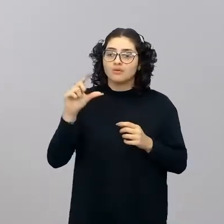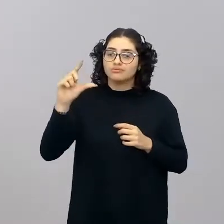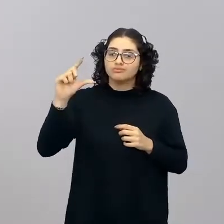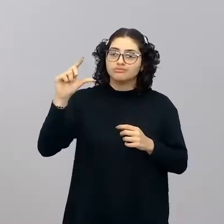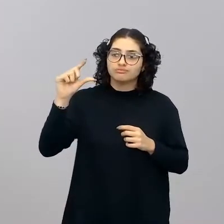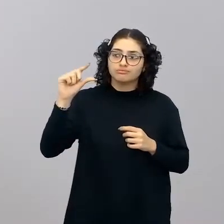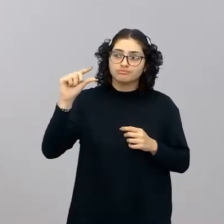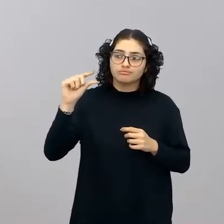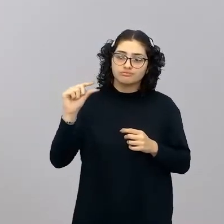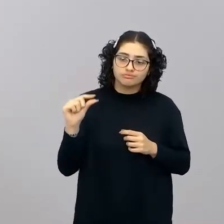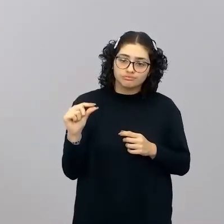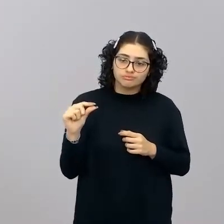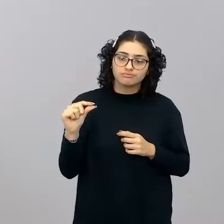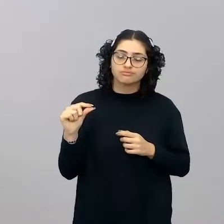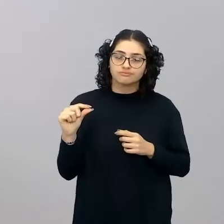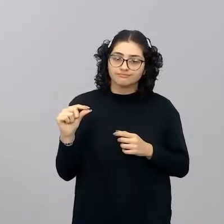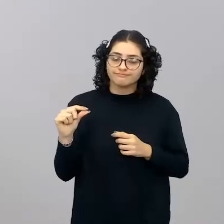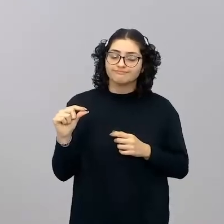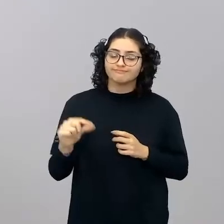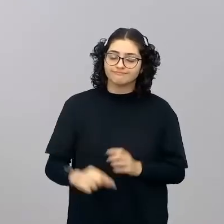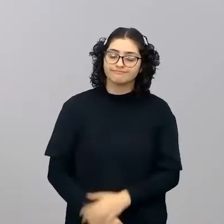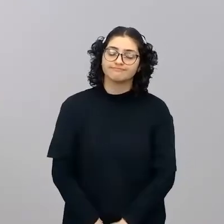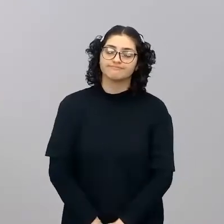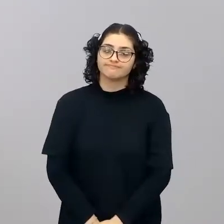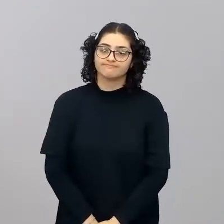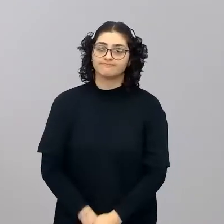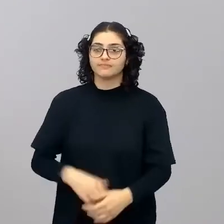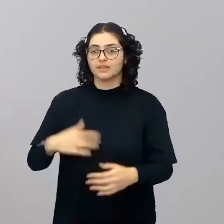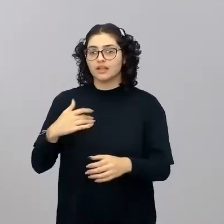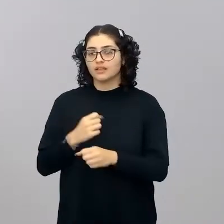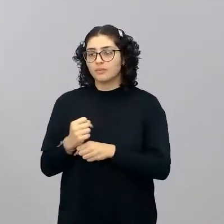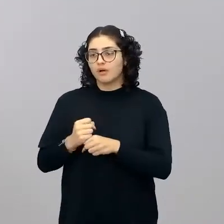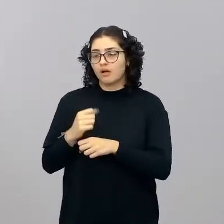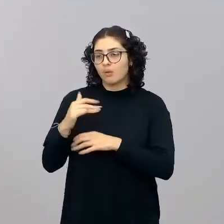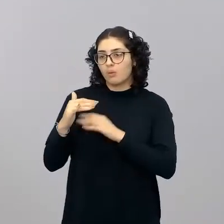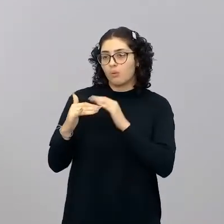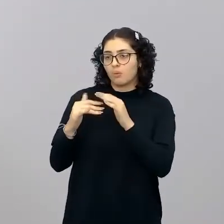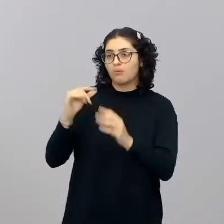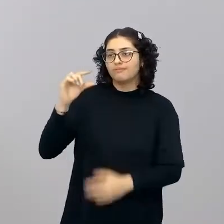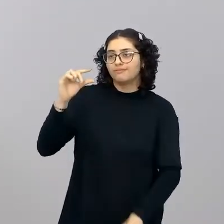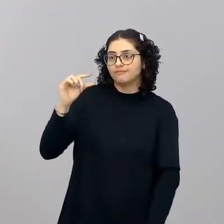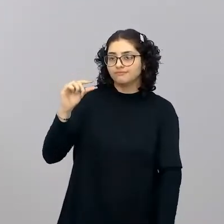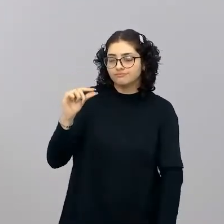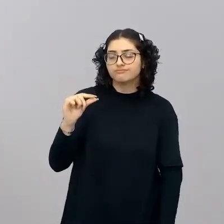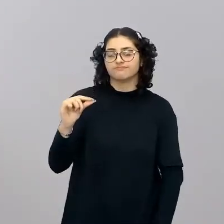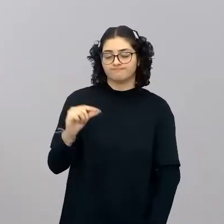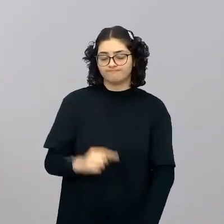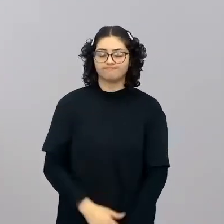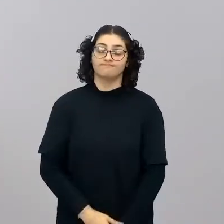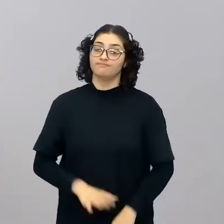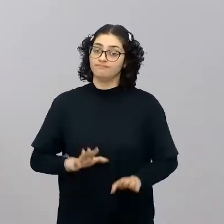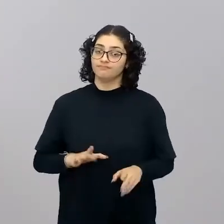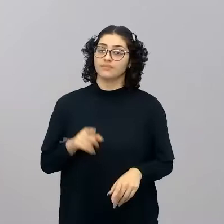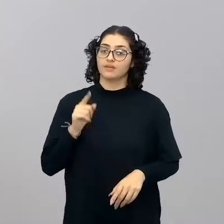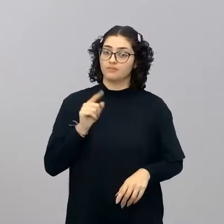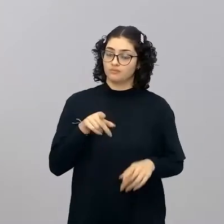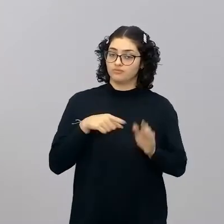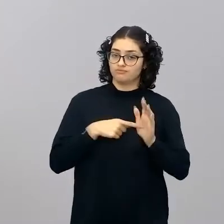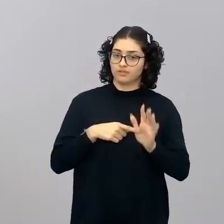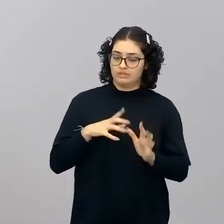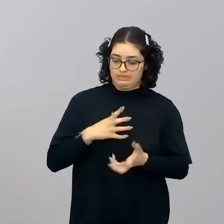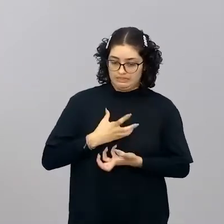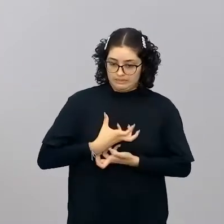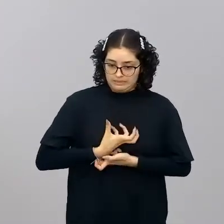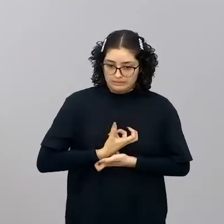se degenerando, ela vai reduzindo ao longo do tempo. Por isso que a gente considera que a distrofia muscular